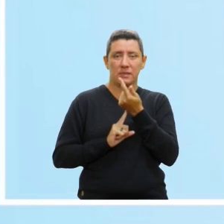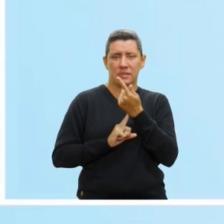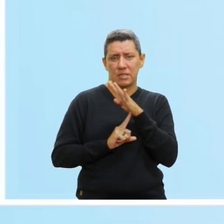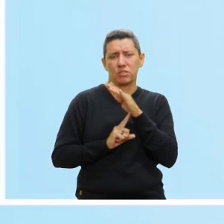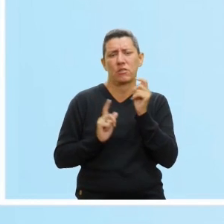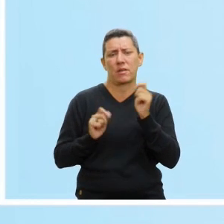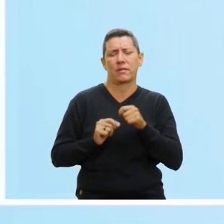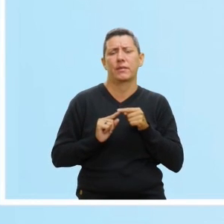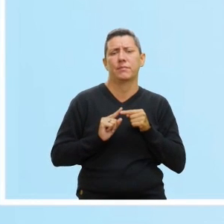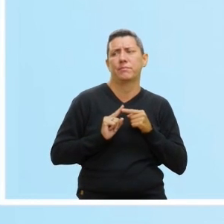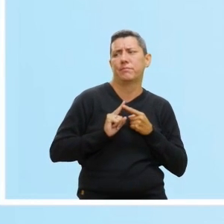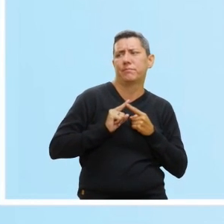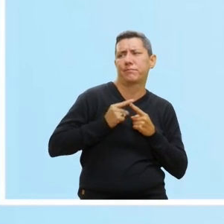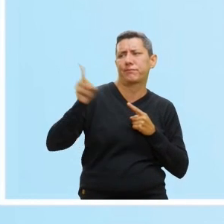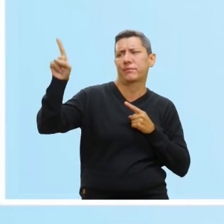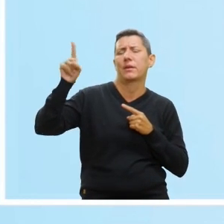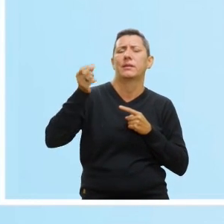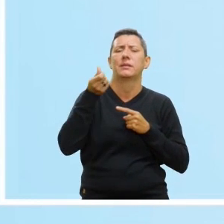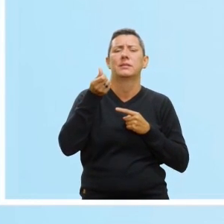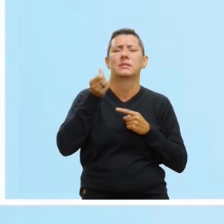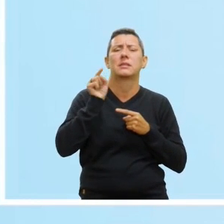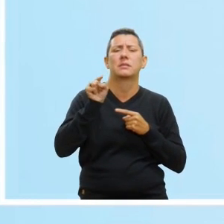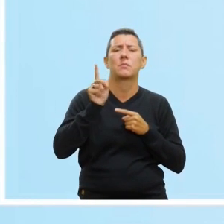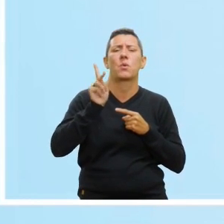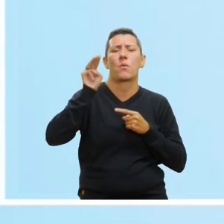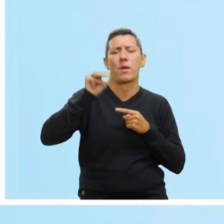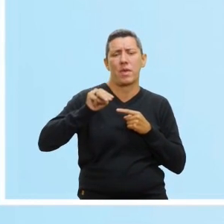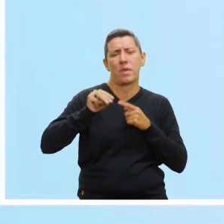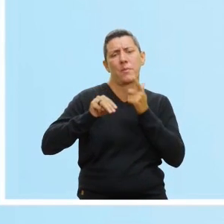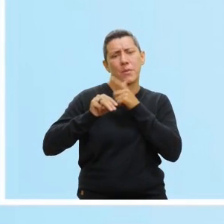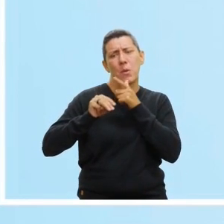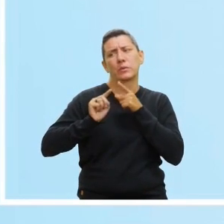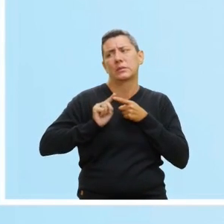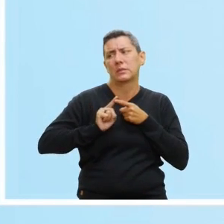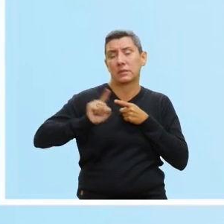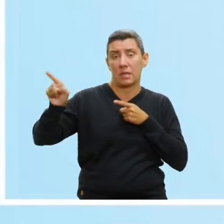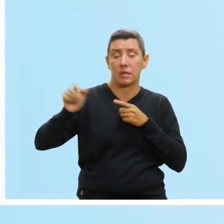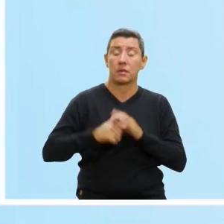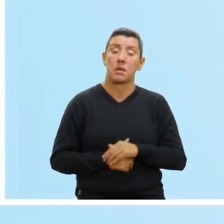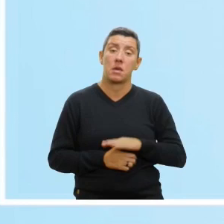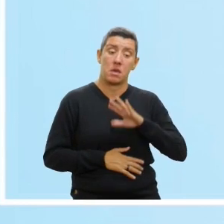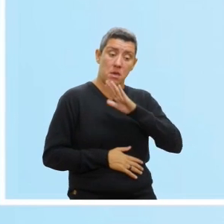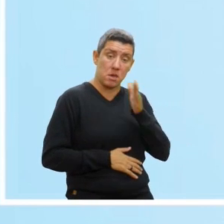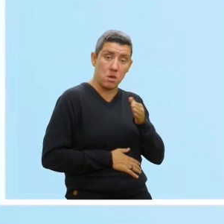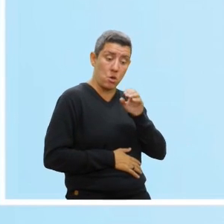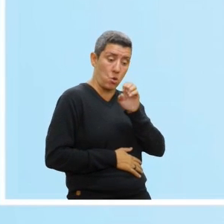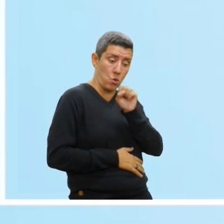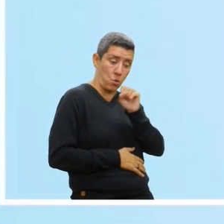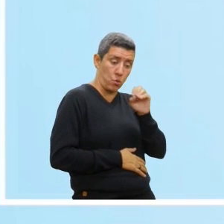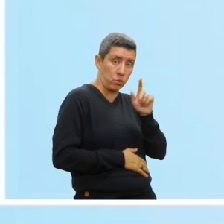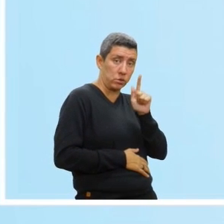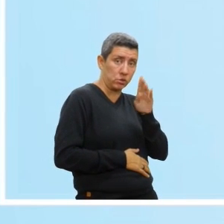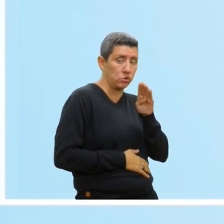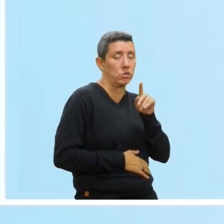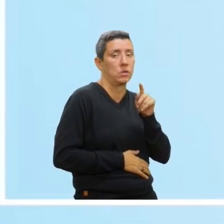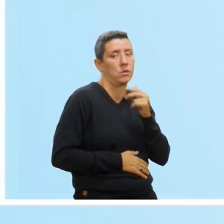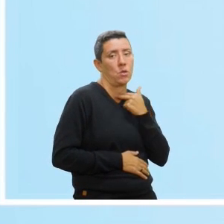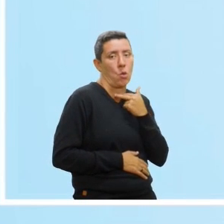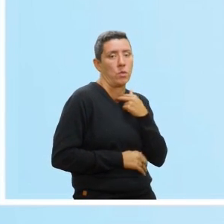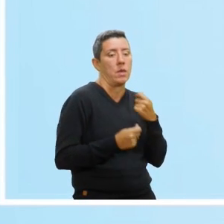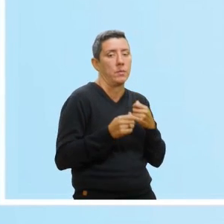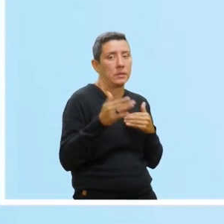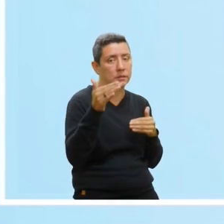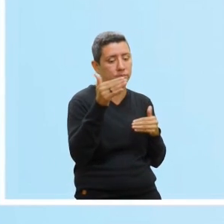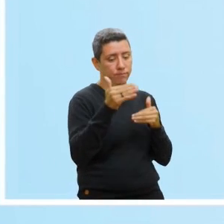quilômetros. Ele passa do ponto A para o ponto B. Um sinal de 800 GB, ele já diminui bastante essa distância. Então,